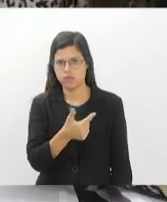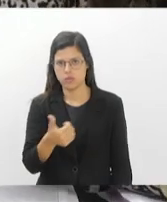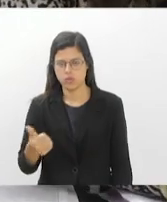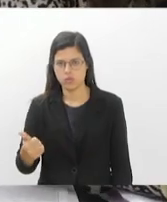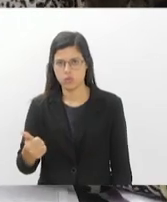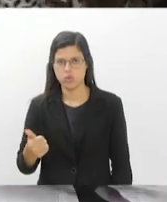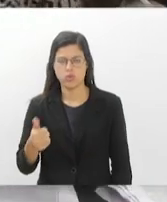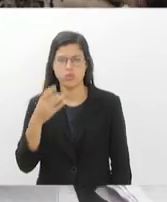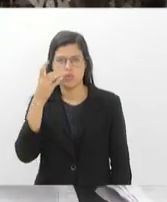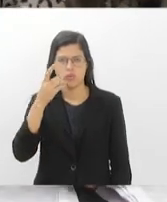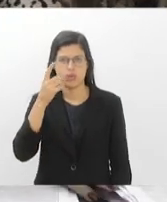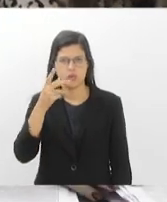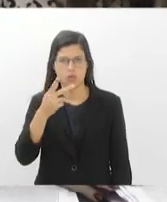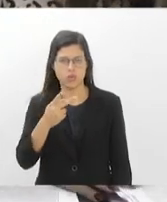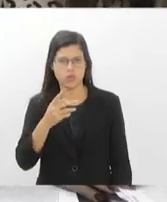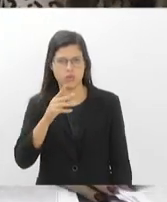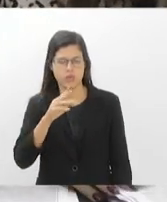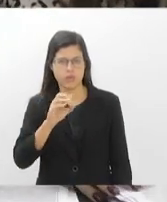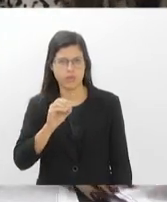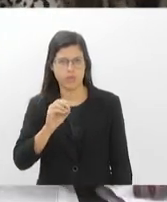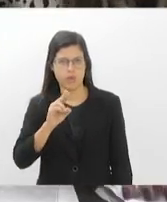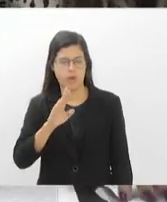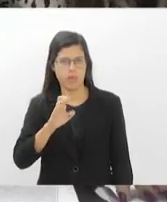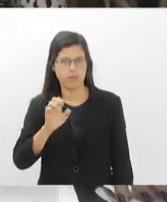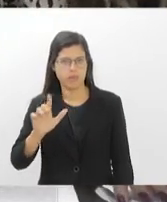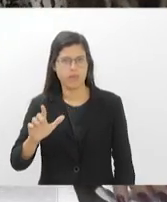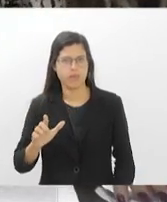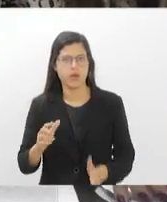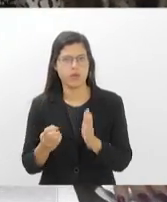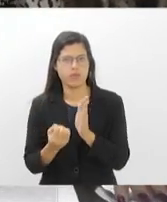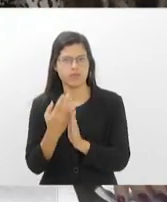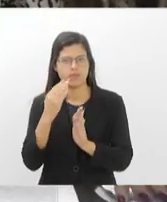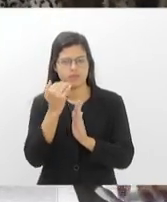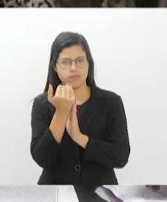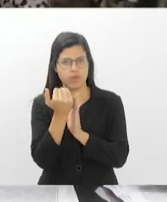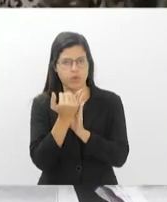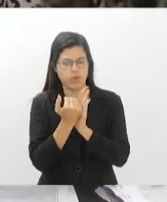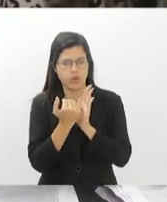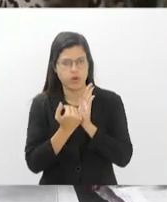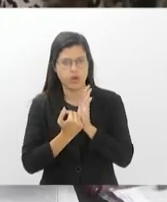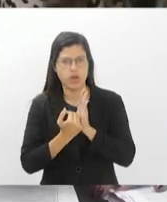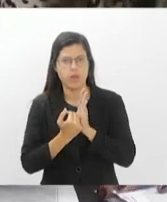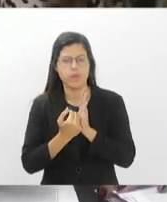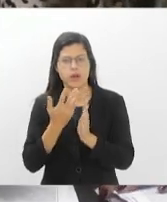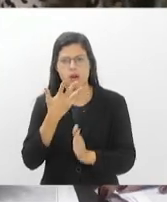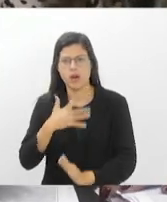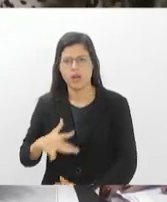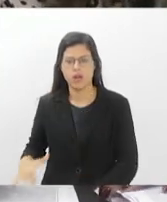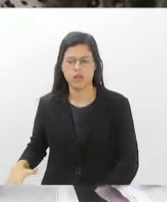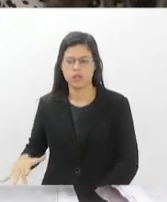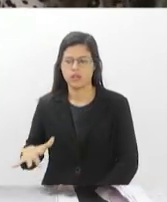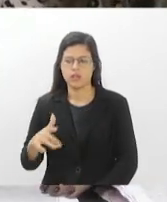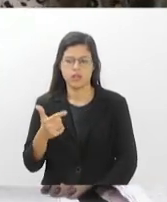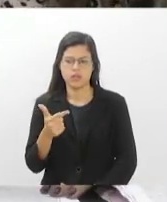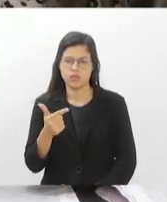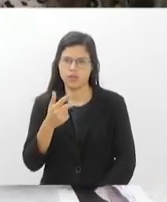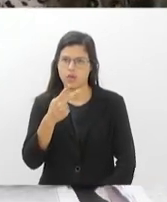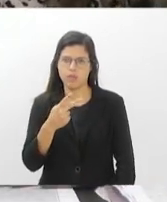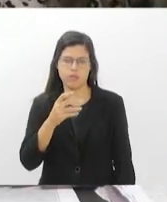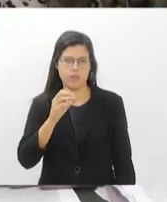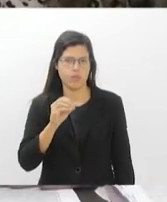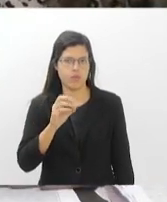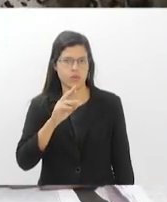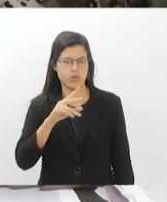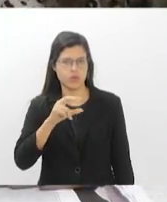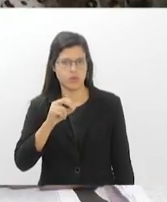deputado Felipe Oubel, que institui o programa Infância Sem Pornografia. O parecer é pela anexação ao projeto de